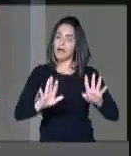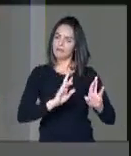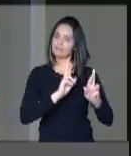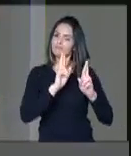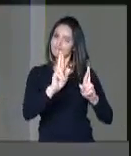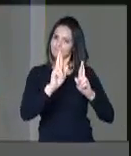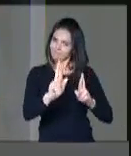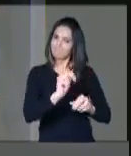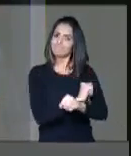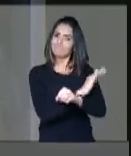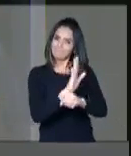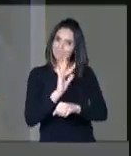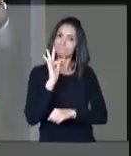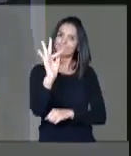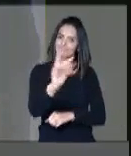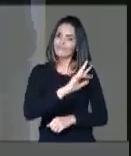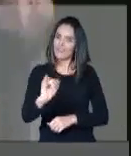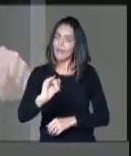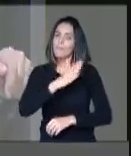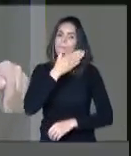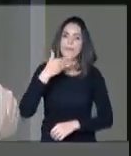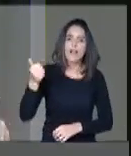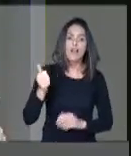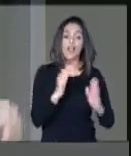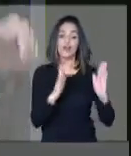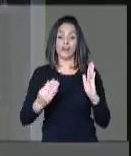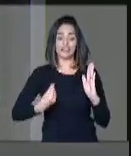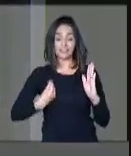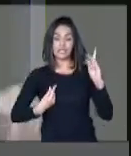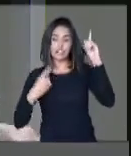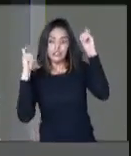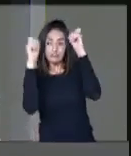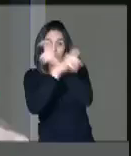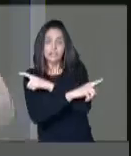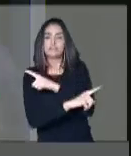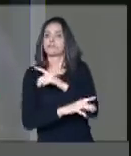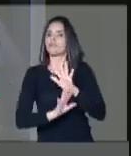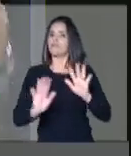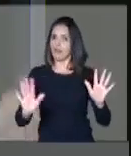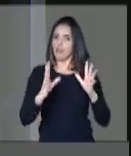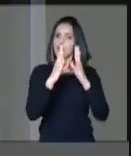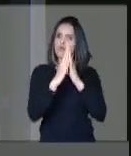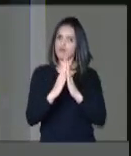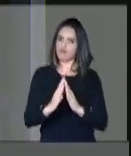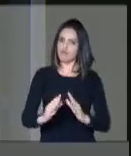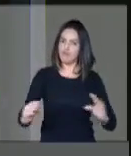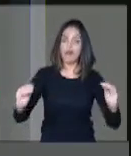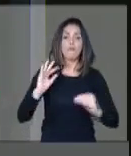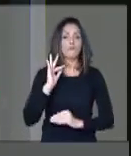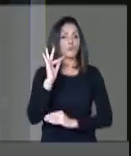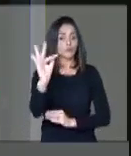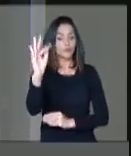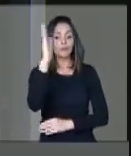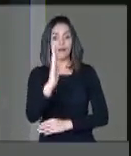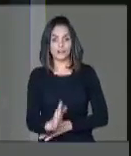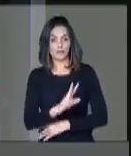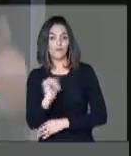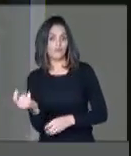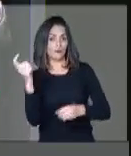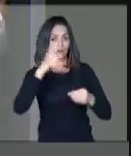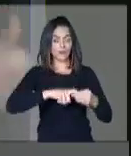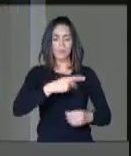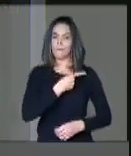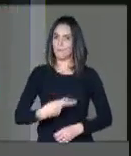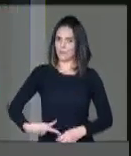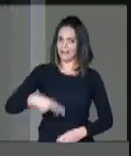a esperança. Dias melhores virão, esses dias difíceis que vivemos passarão e o país ainda terá, voltará a ter